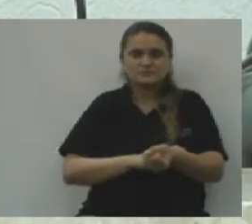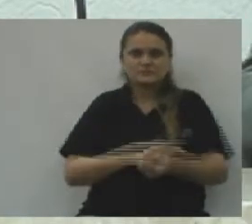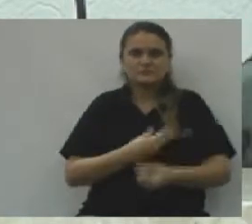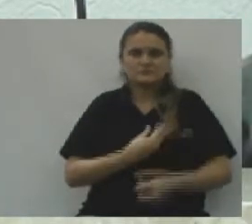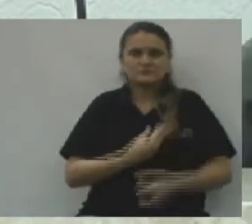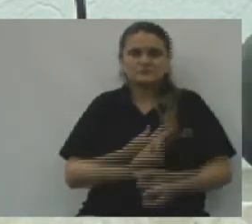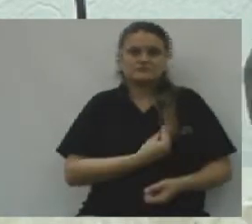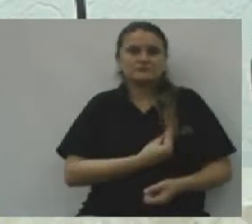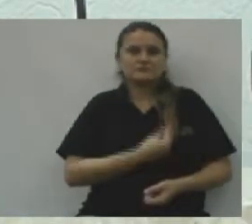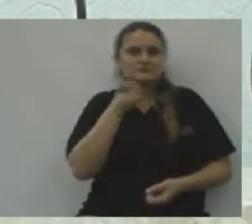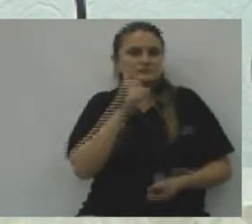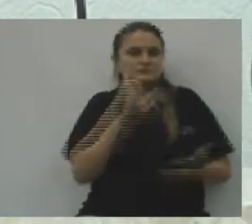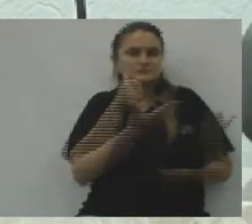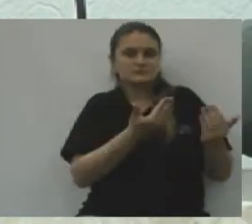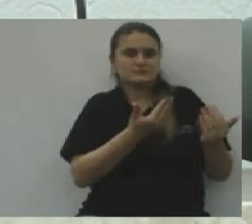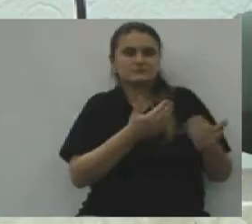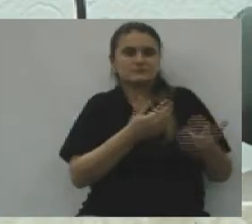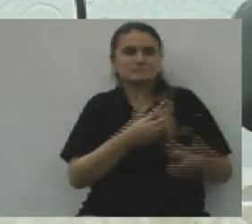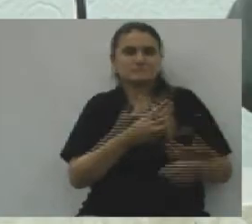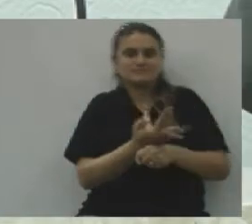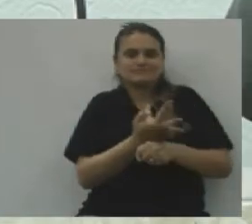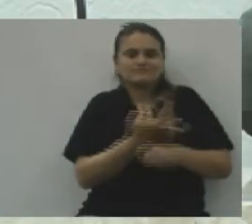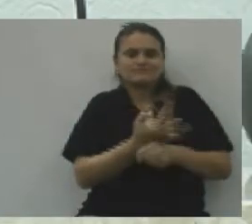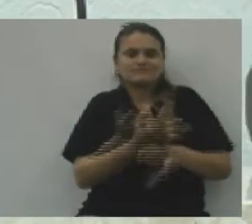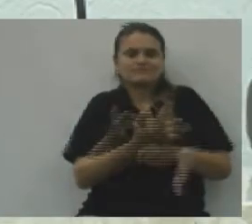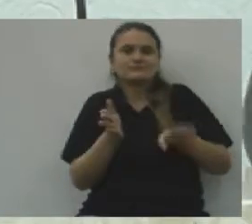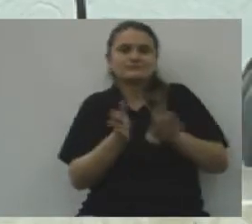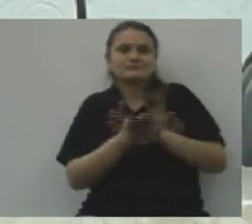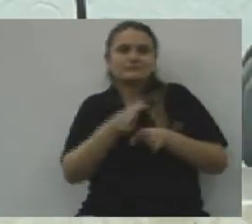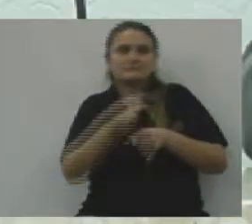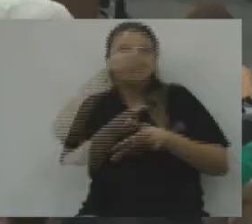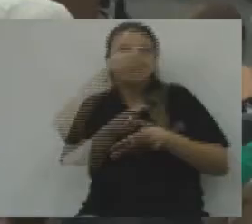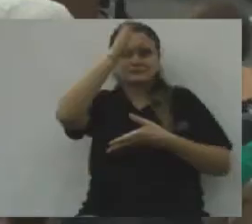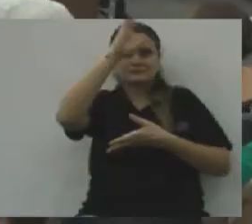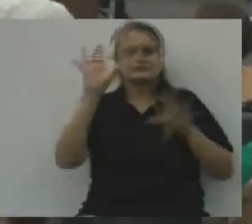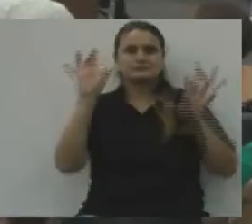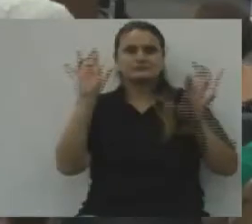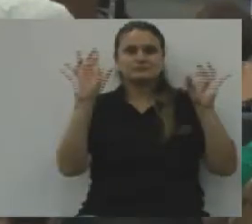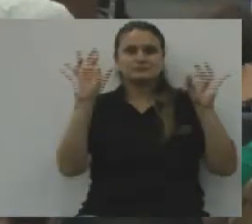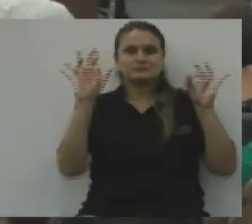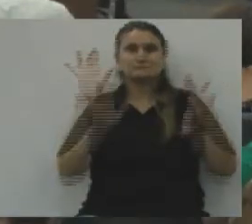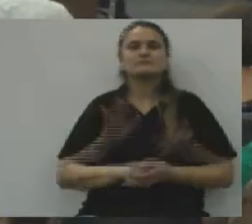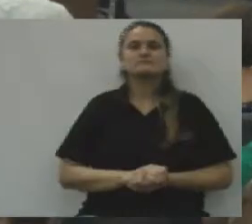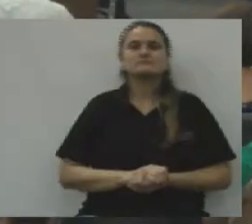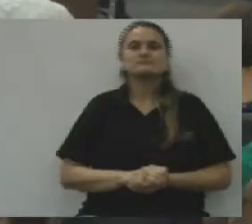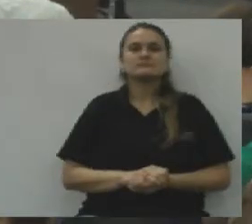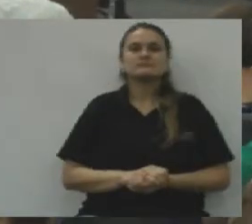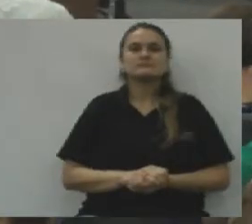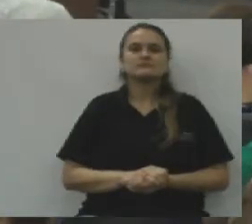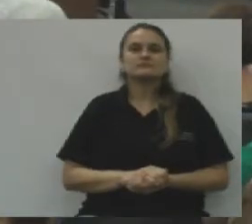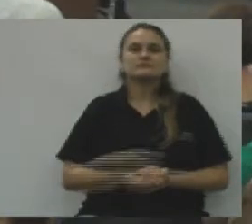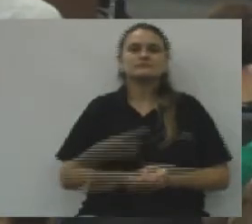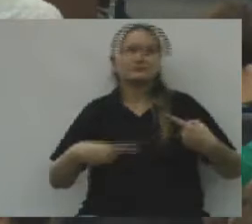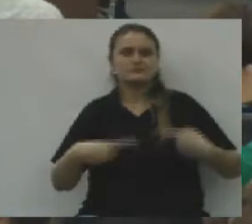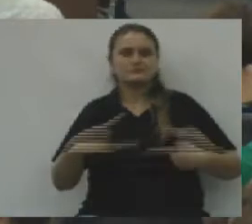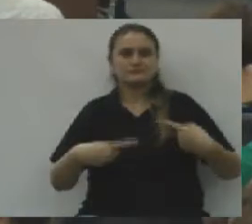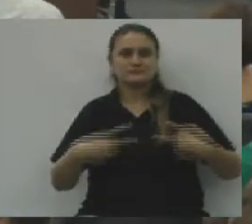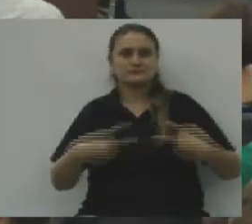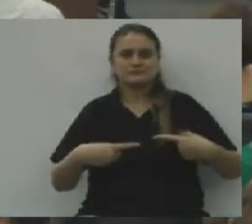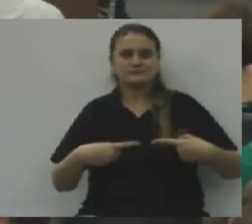jovem preservada até a chegada do atendimento especializado. Em discussão?